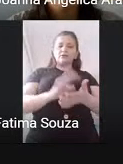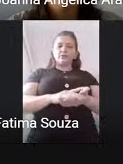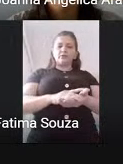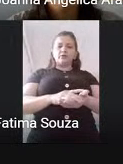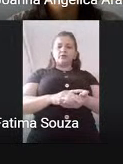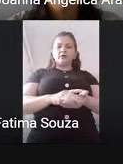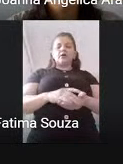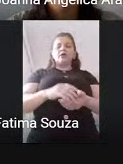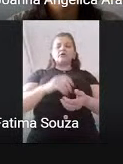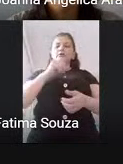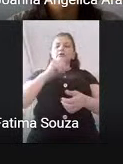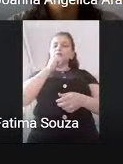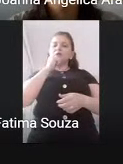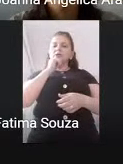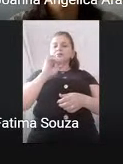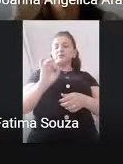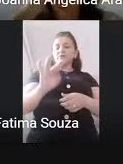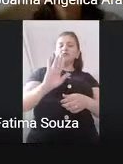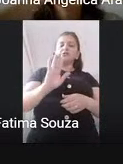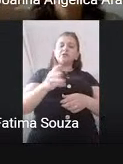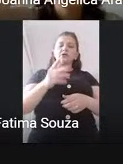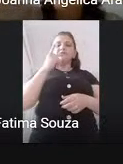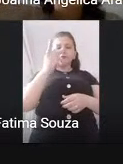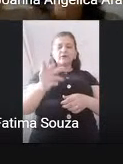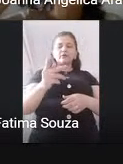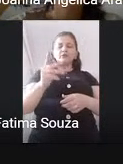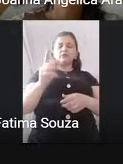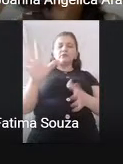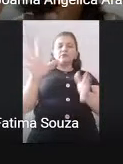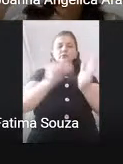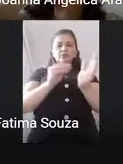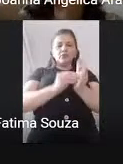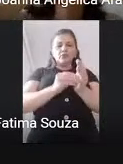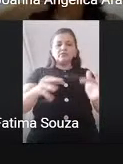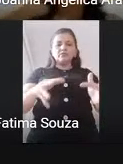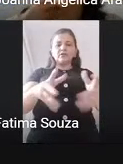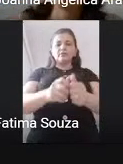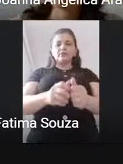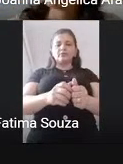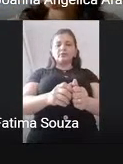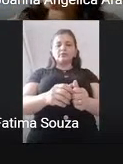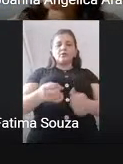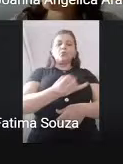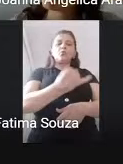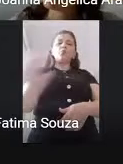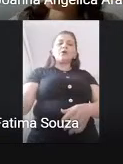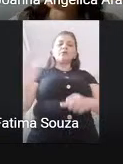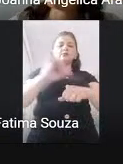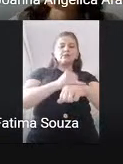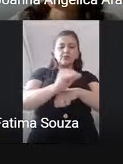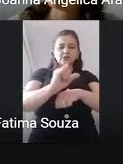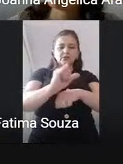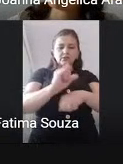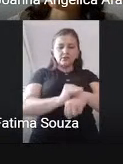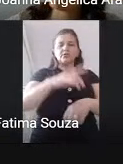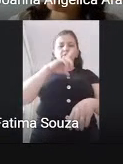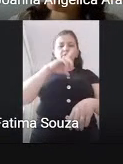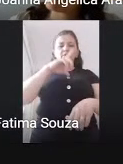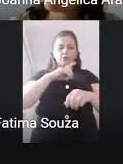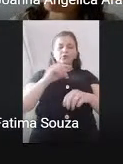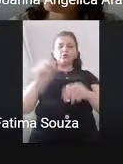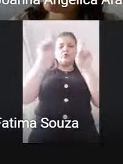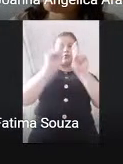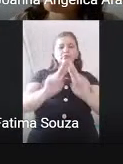abordagens, e o Miro, quando falou, trouxe alguns elementos. É assim, ó. Quais estratégias podemos usar para o fortalecimento